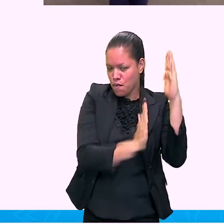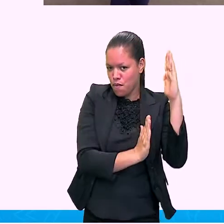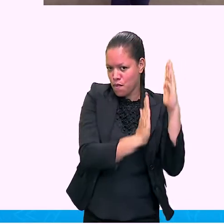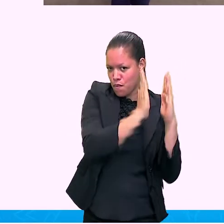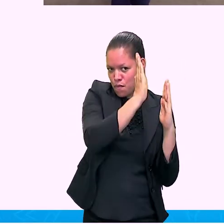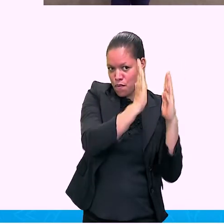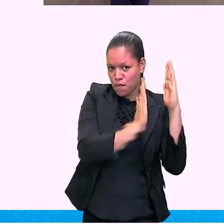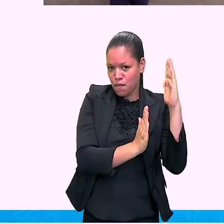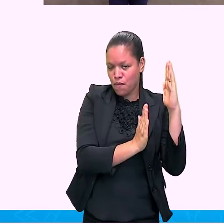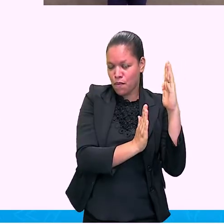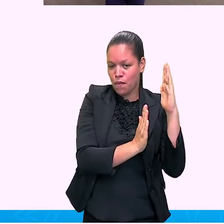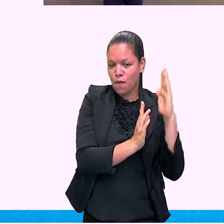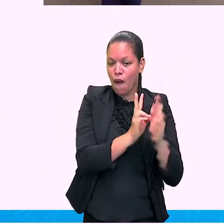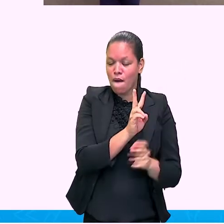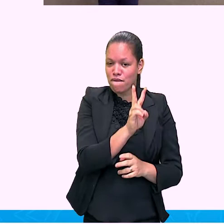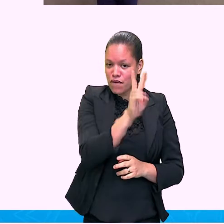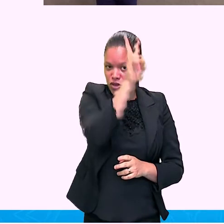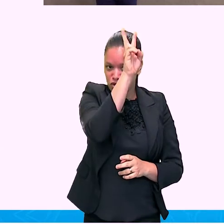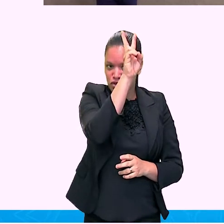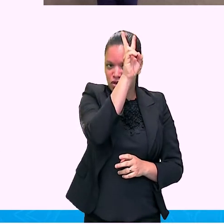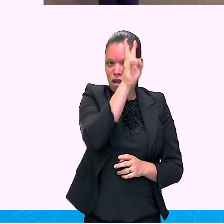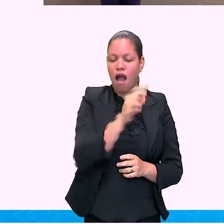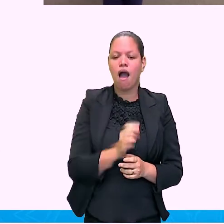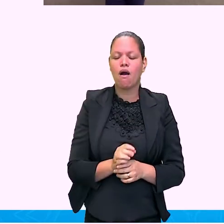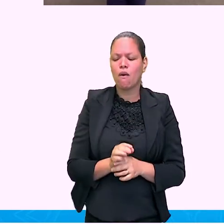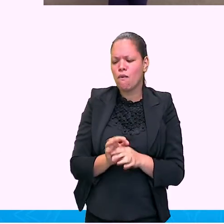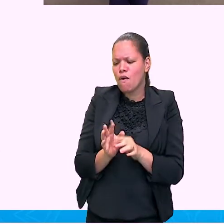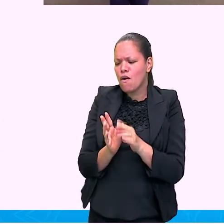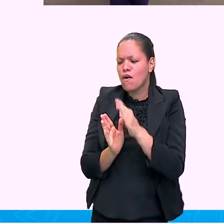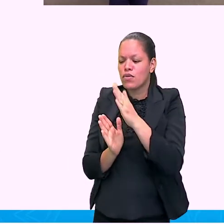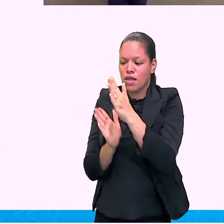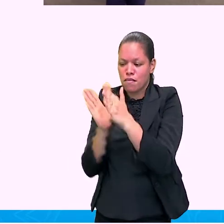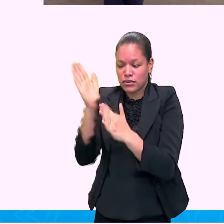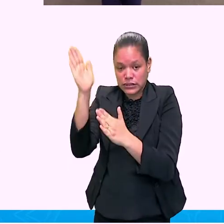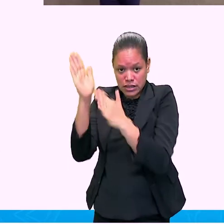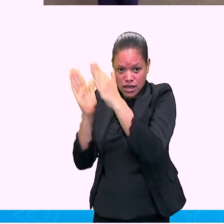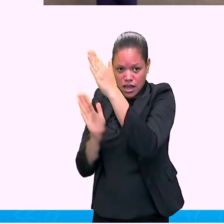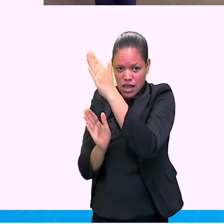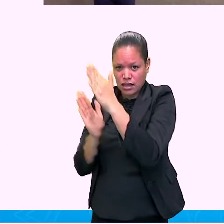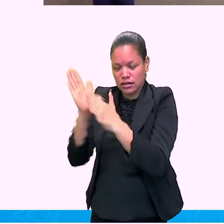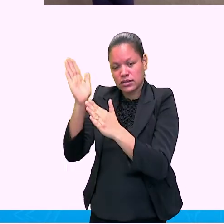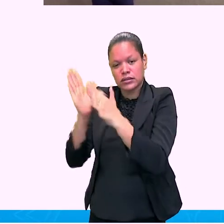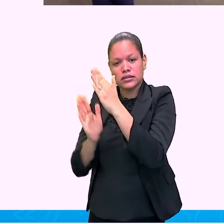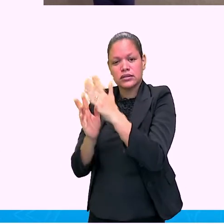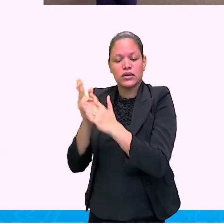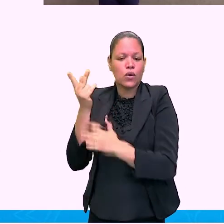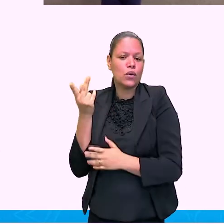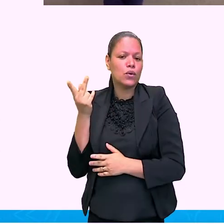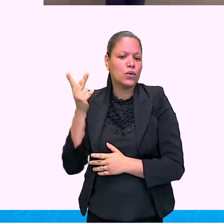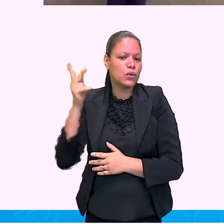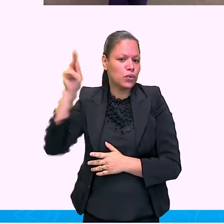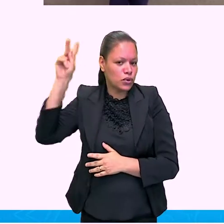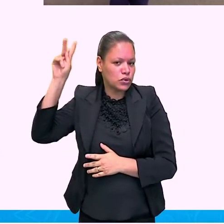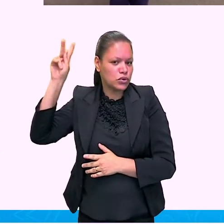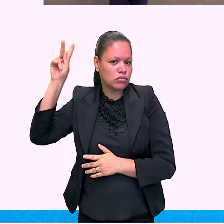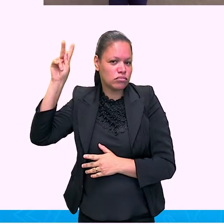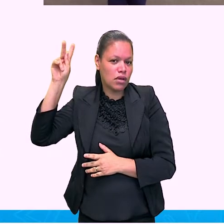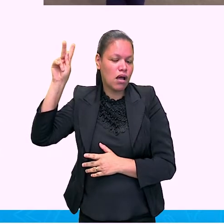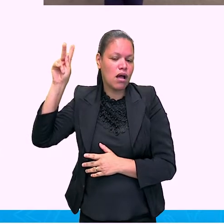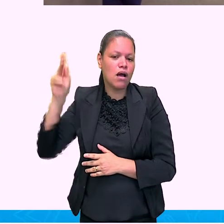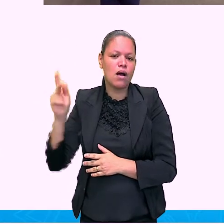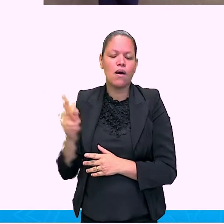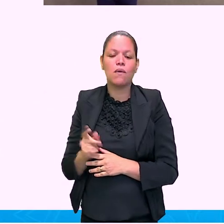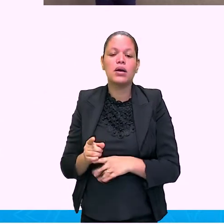inclinação na posição inclinada e duas retas paralelas que estão na horizontal. Então, para